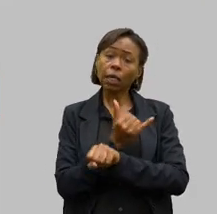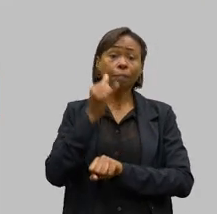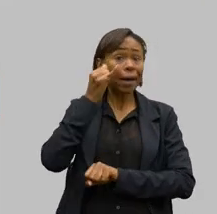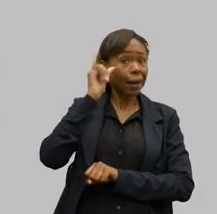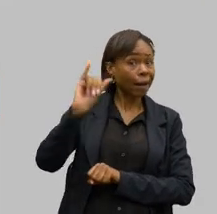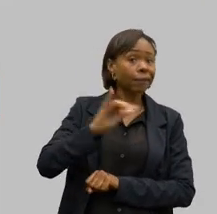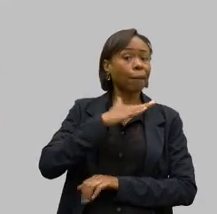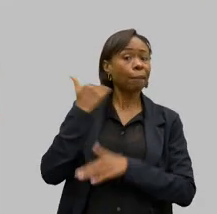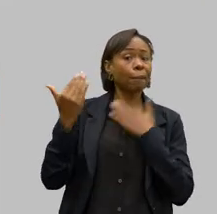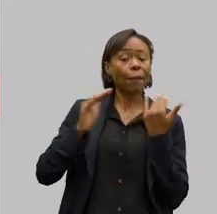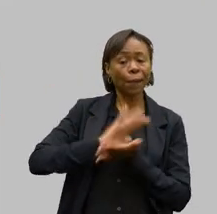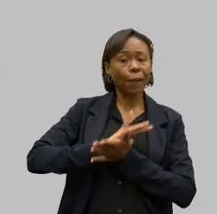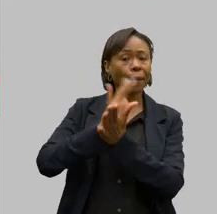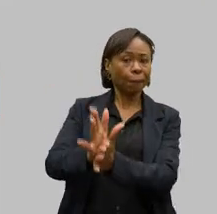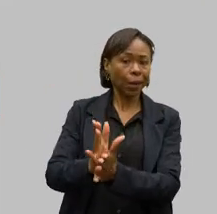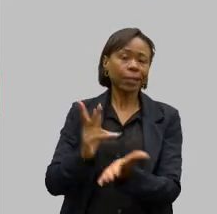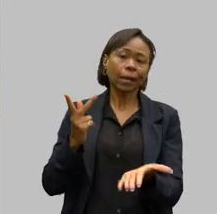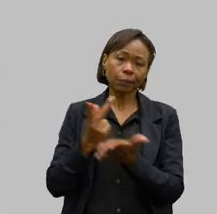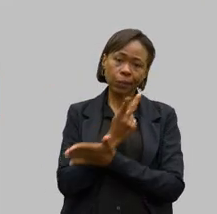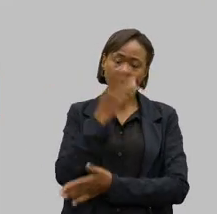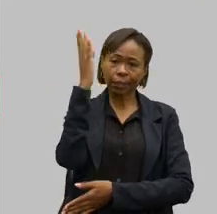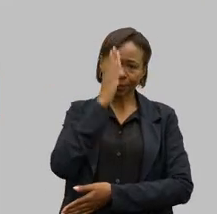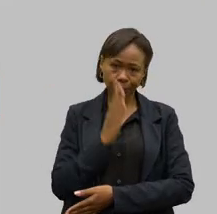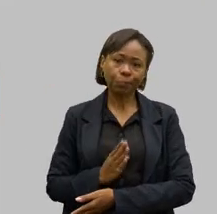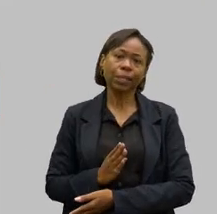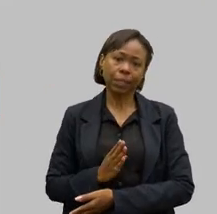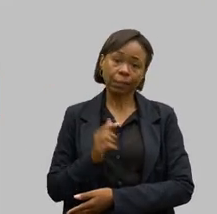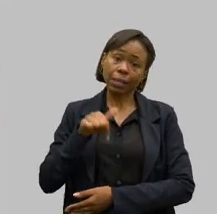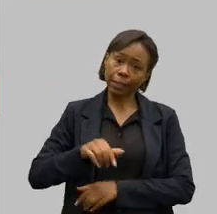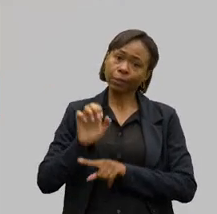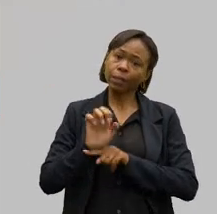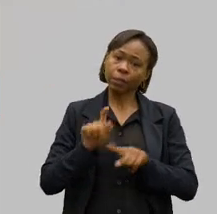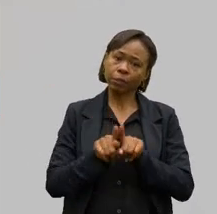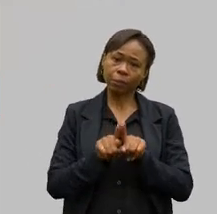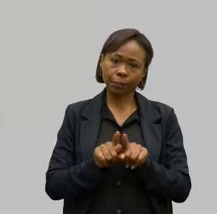que, lamentavelmente, estão ocorrendo no nosso país, também aqui no nosso estado.